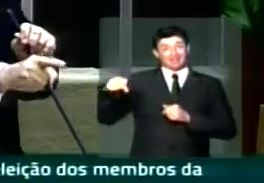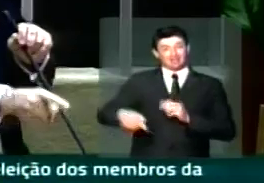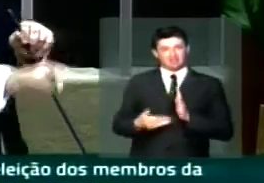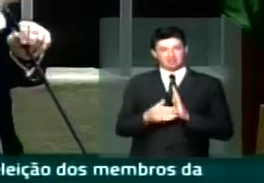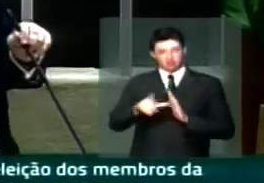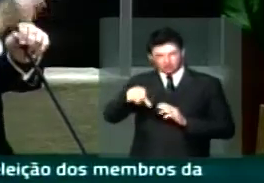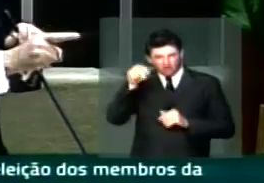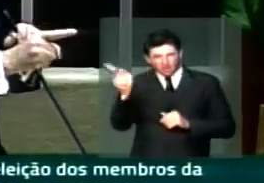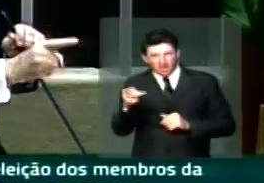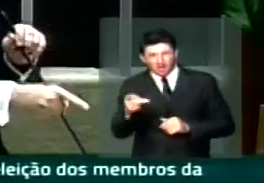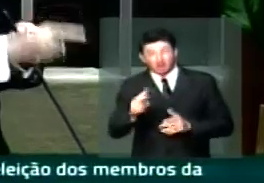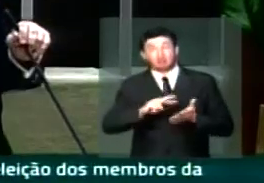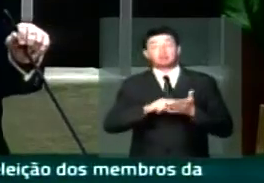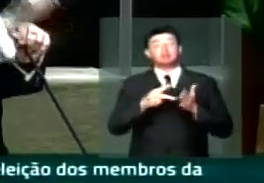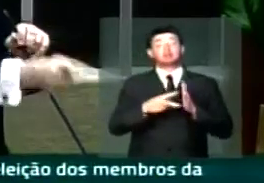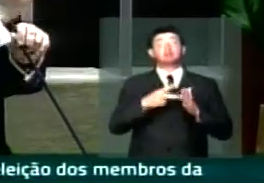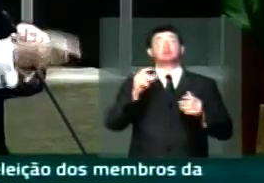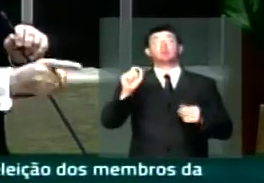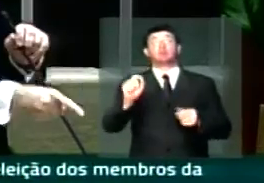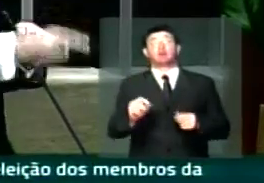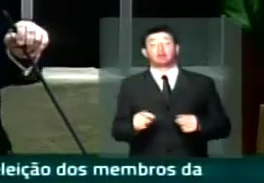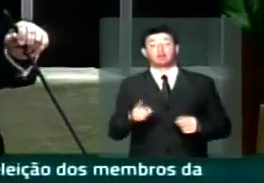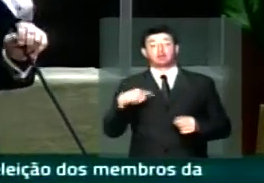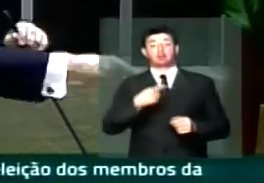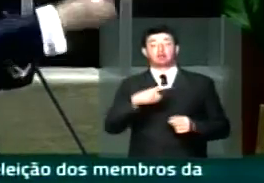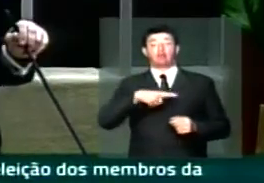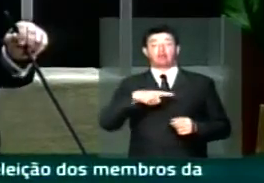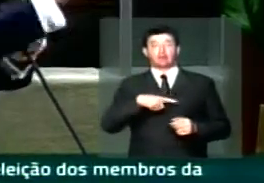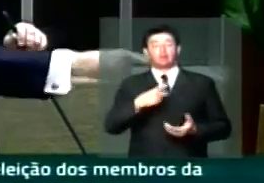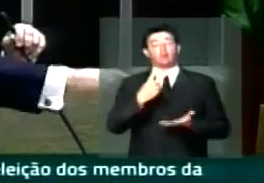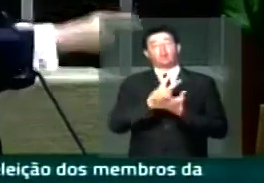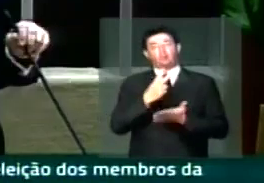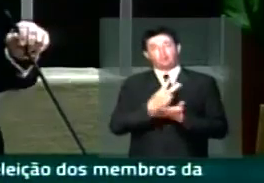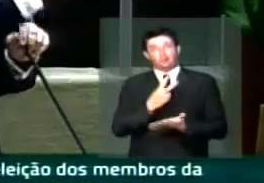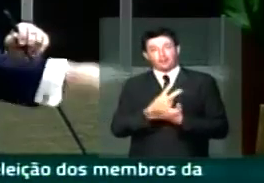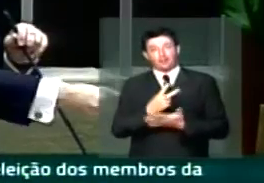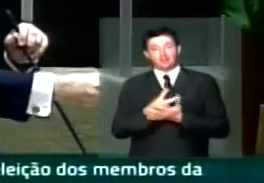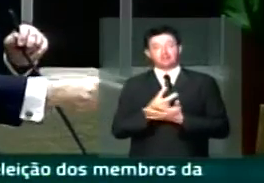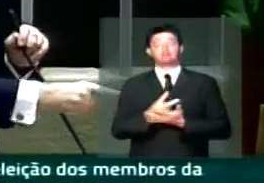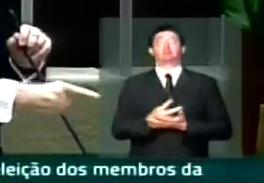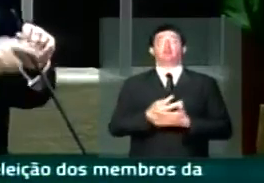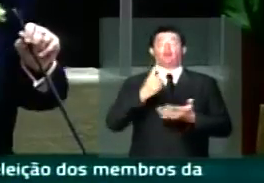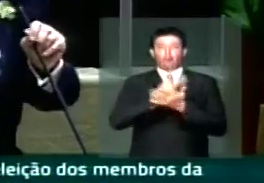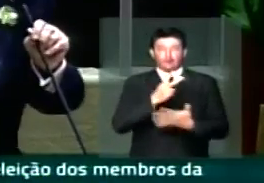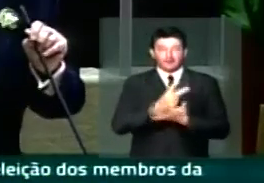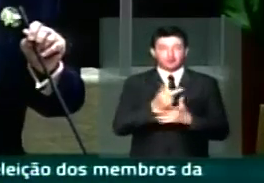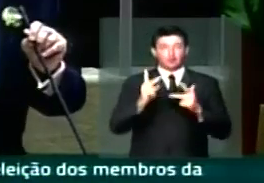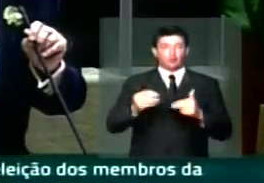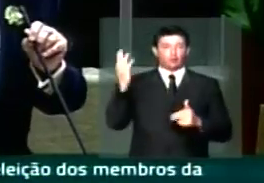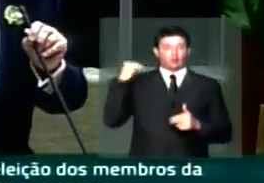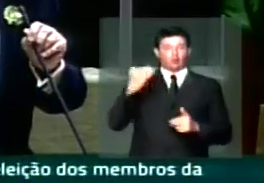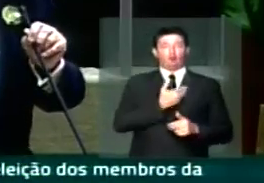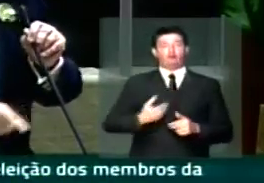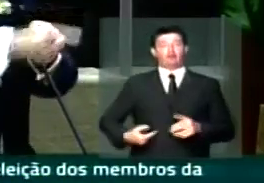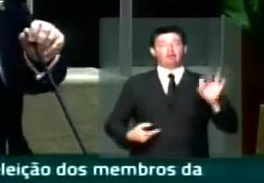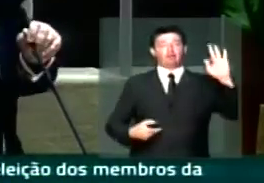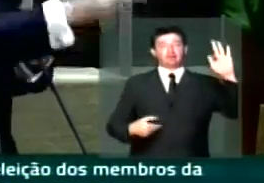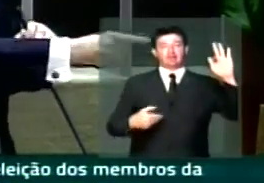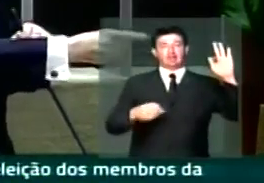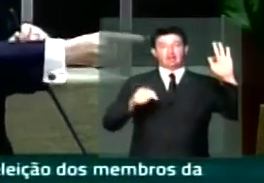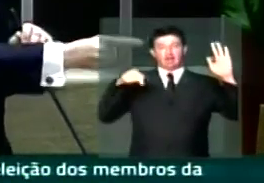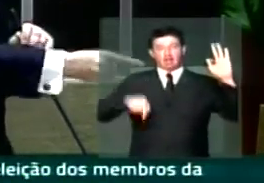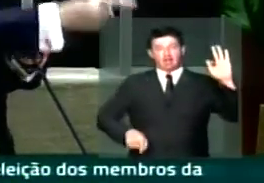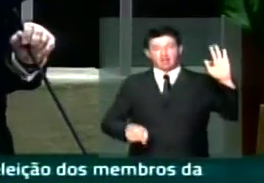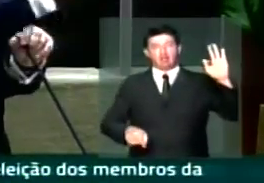escolha errada vai significar que nós vamos ter o mesmo poder no poder legislativo, no poder executivo,